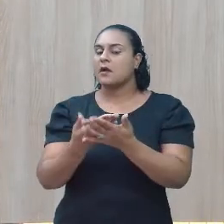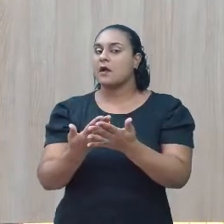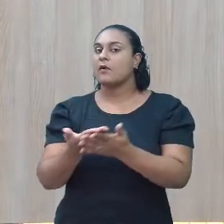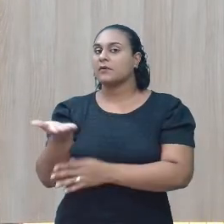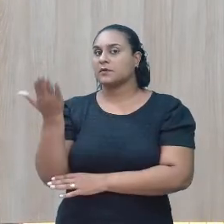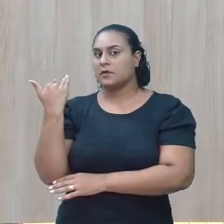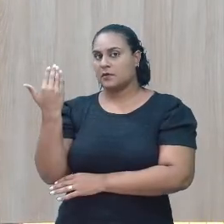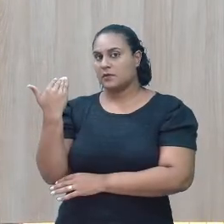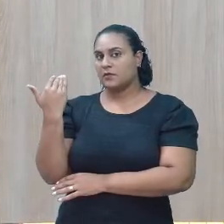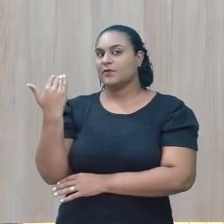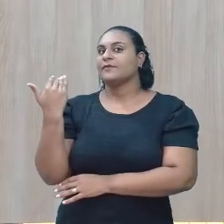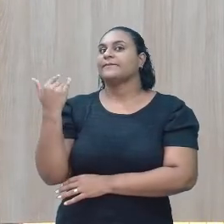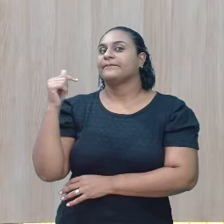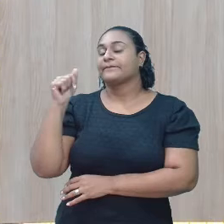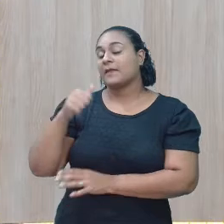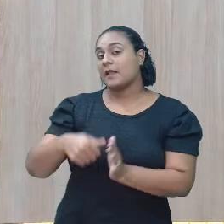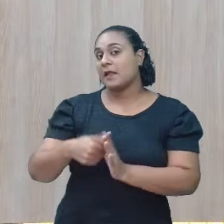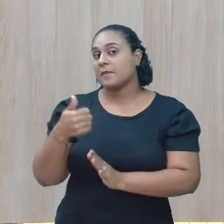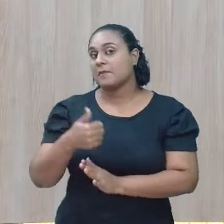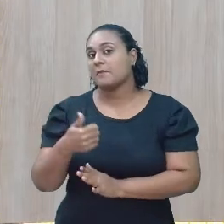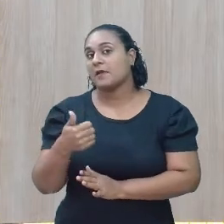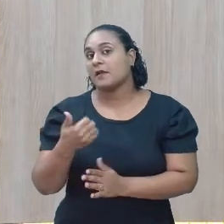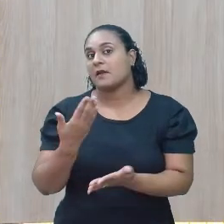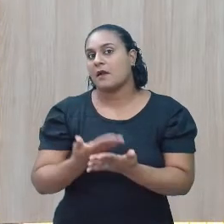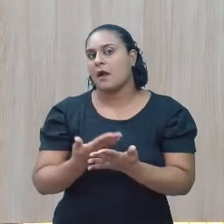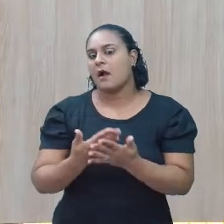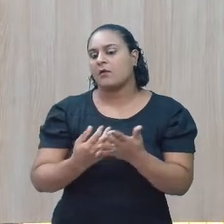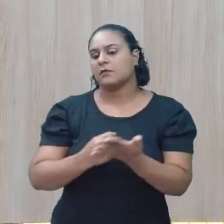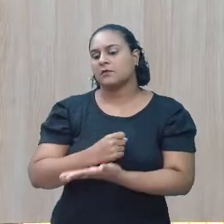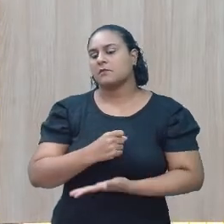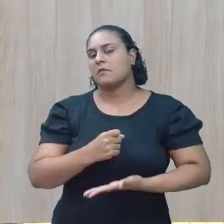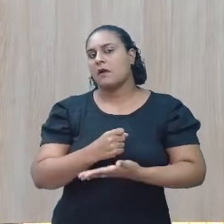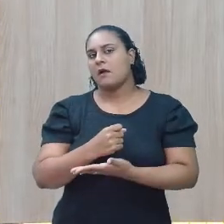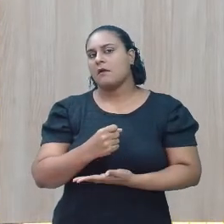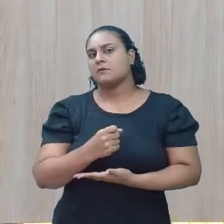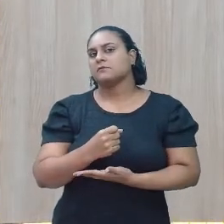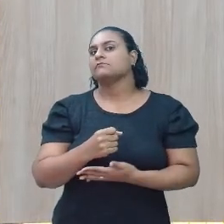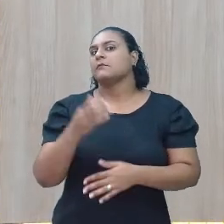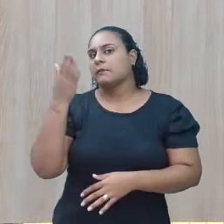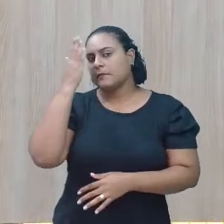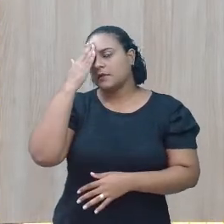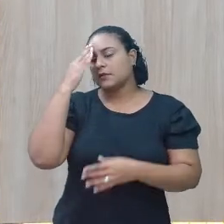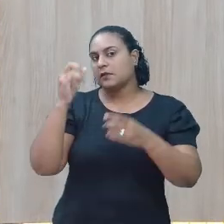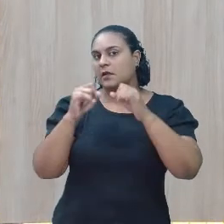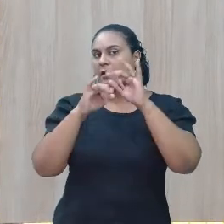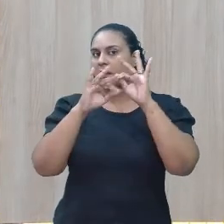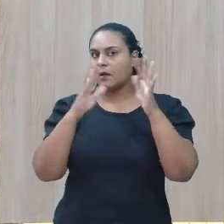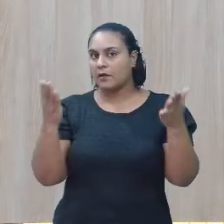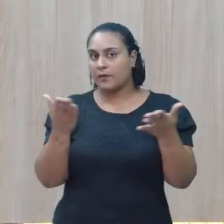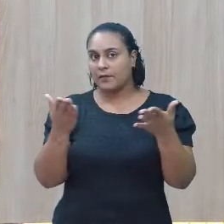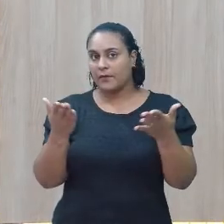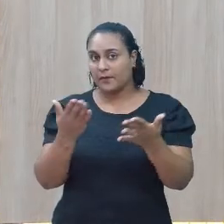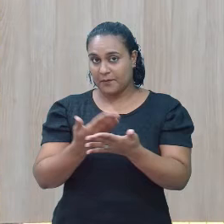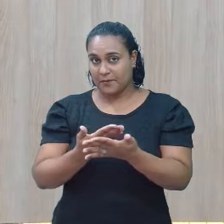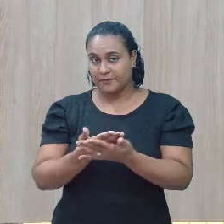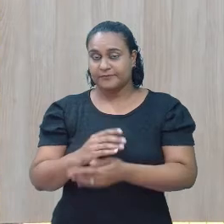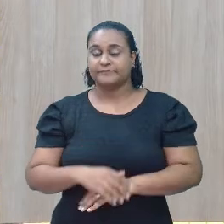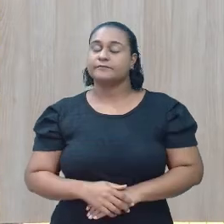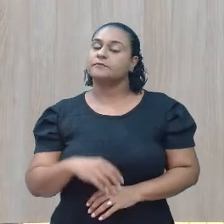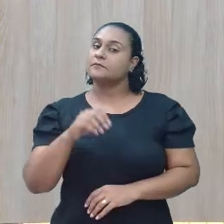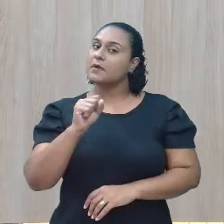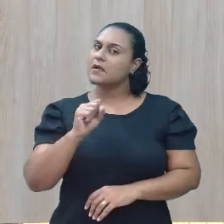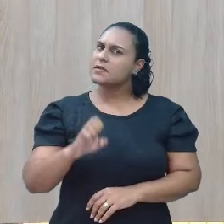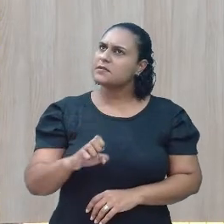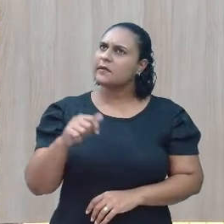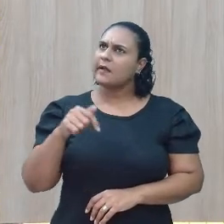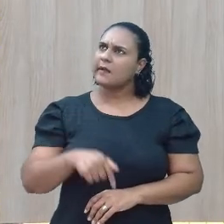e faça com que essa primeira aula sirva de base para você compreender algumas situações aqui, tá certo? Mas se você está assistindo essa